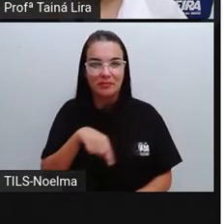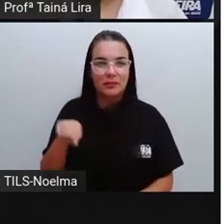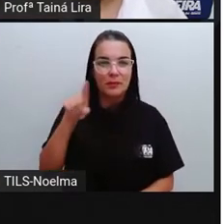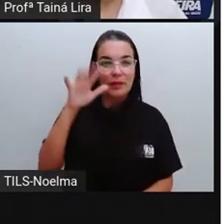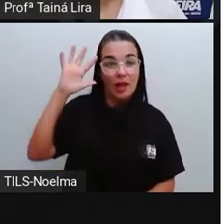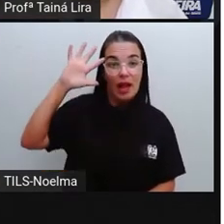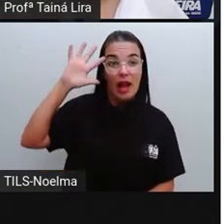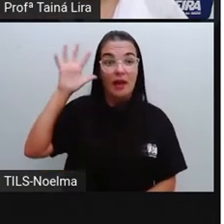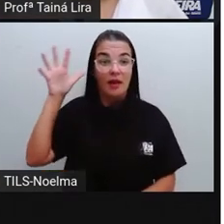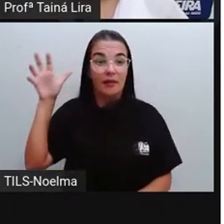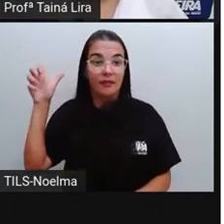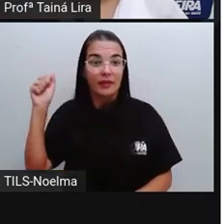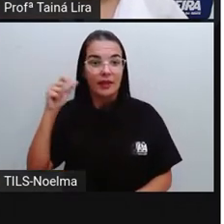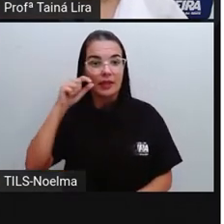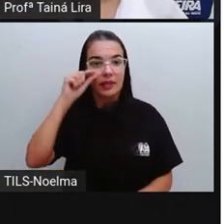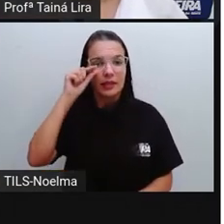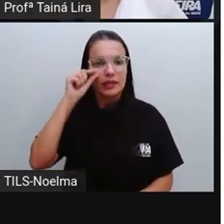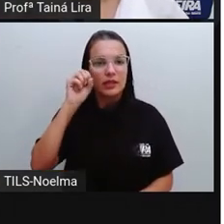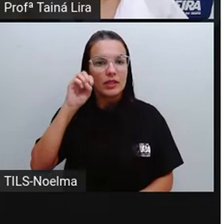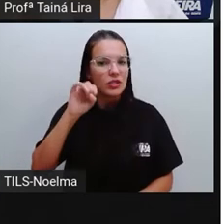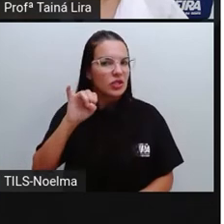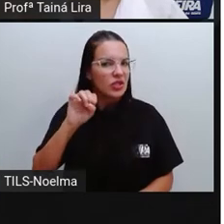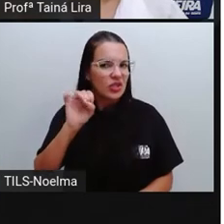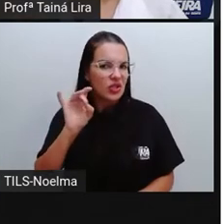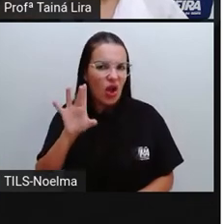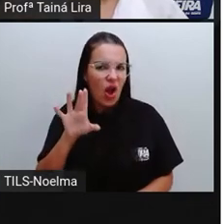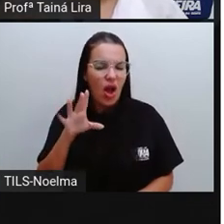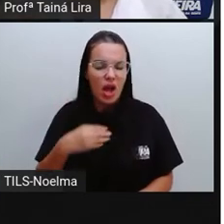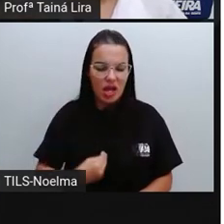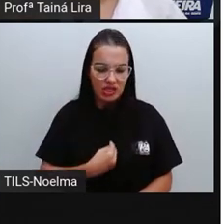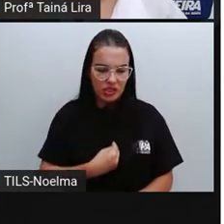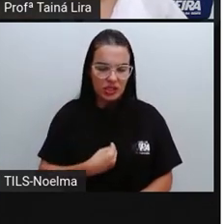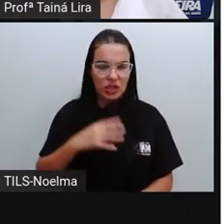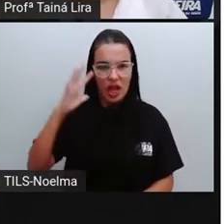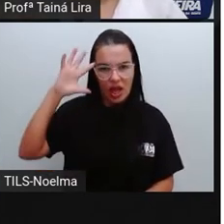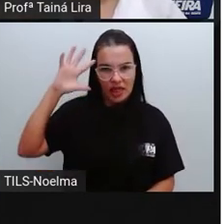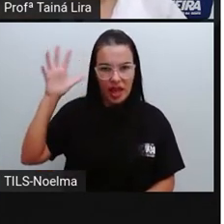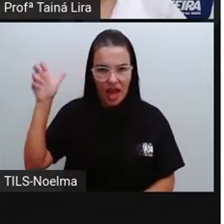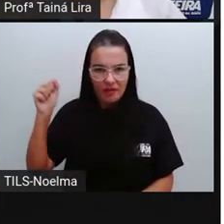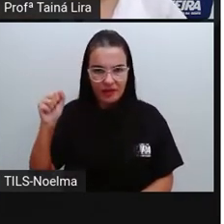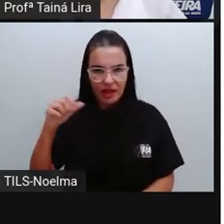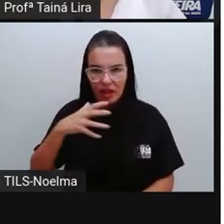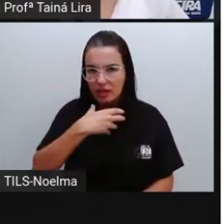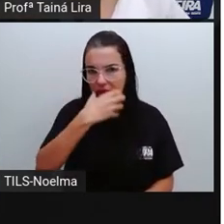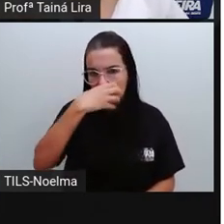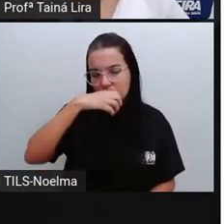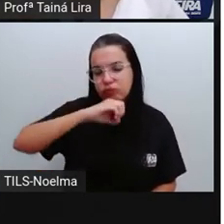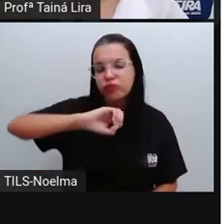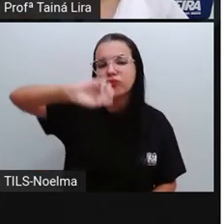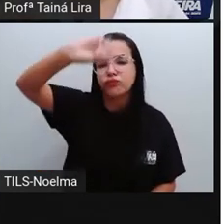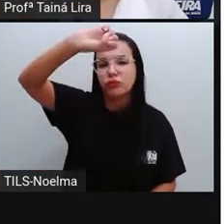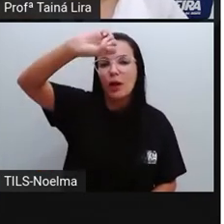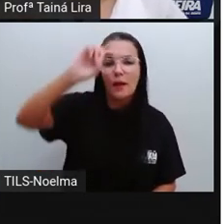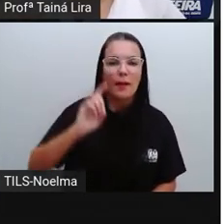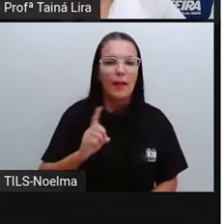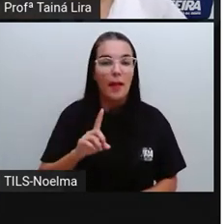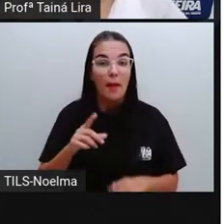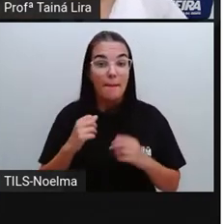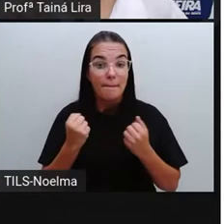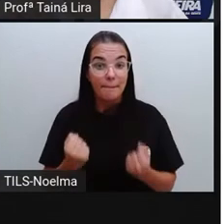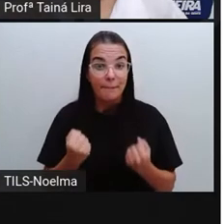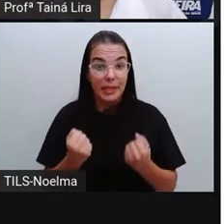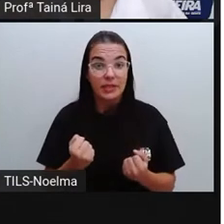savana africana. Será que só existe elefante na África? A gente vai ver. Então, podem pesar cerca